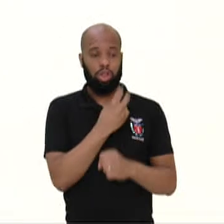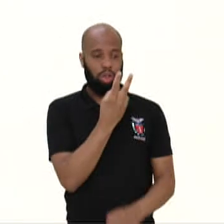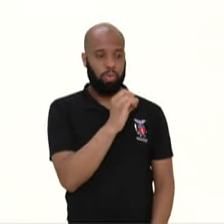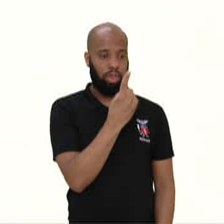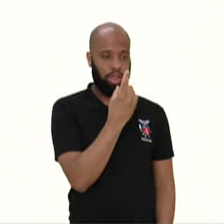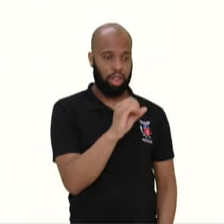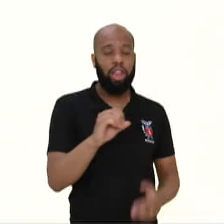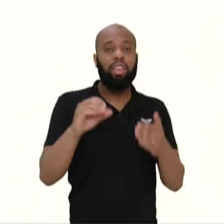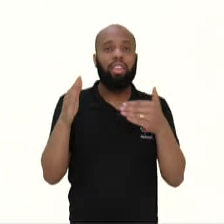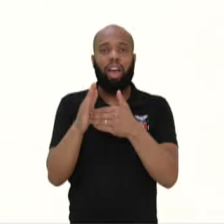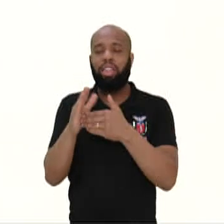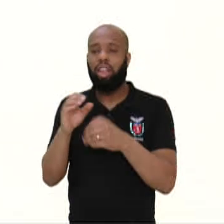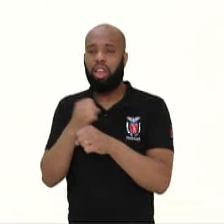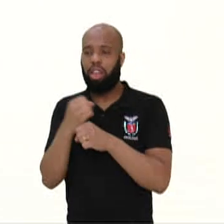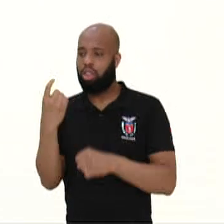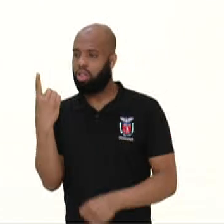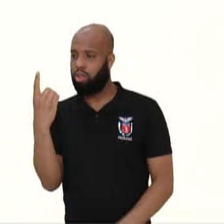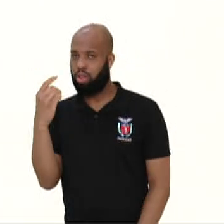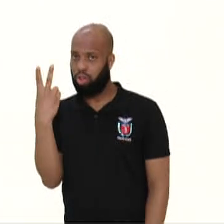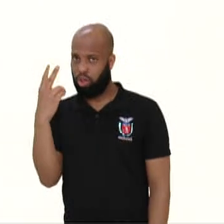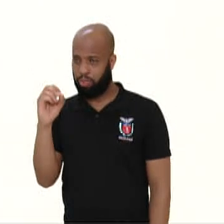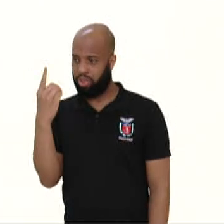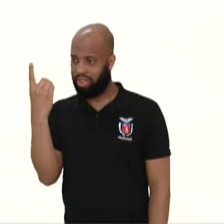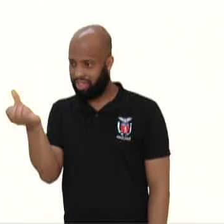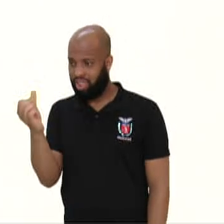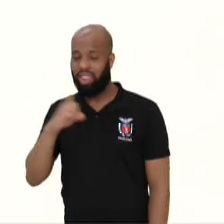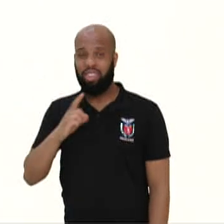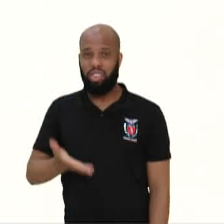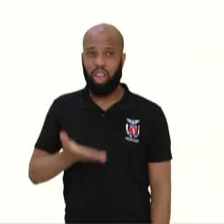a 2016, no Brasil, houve um aumento de